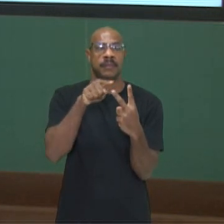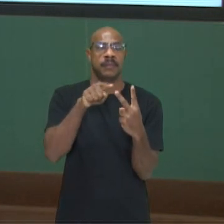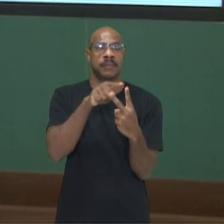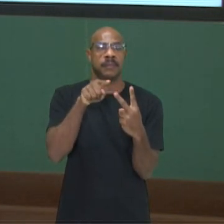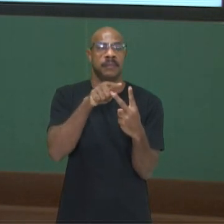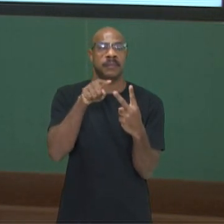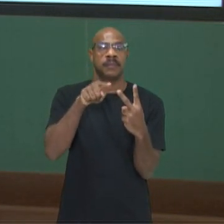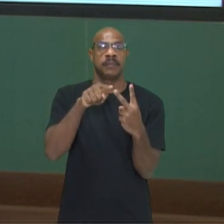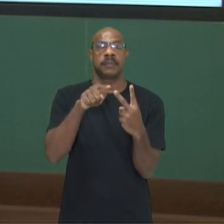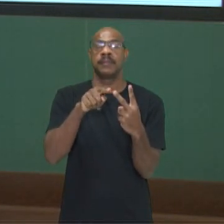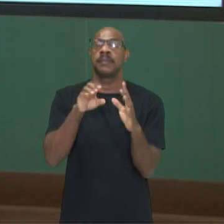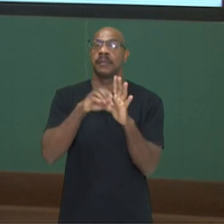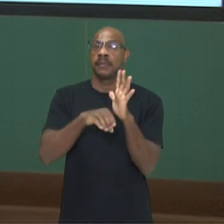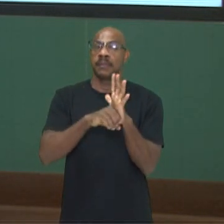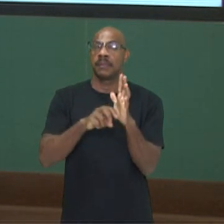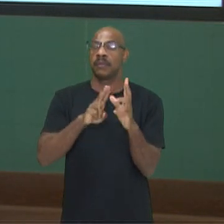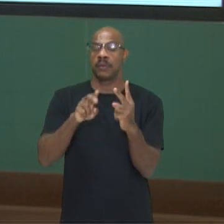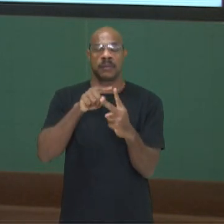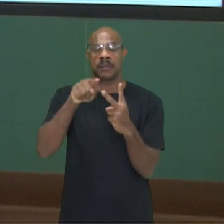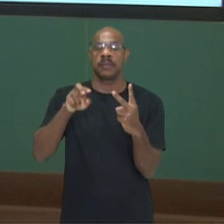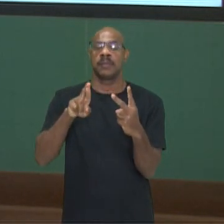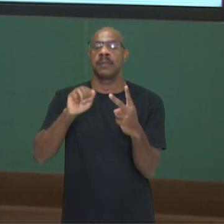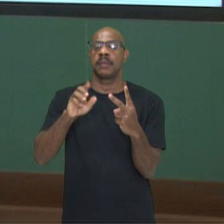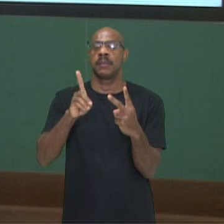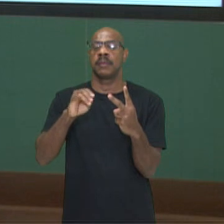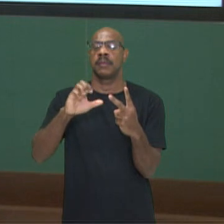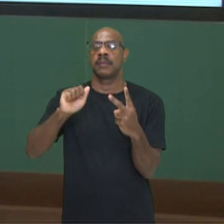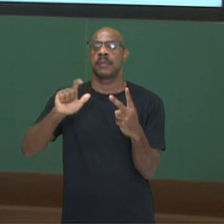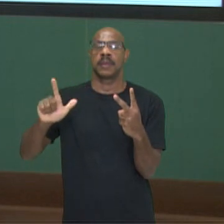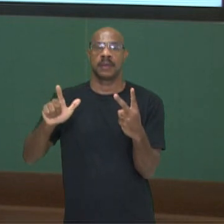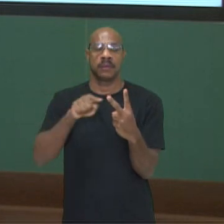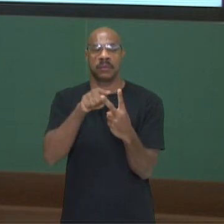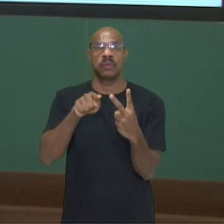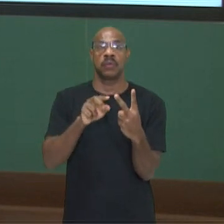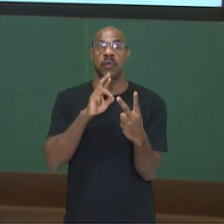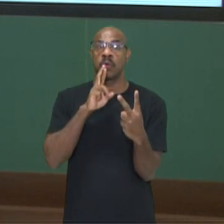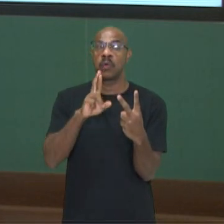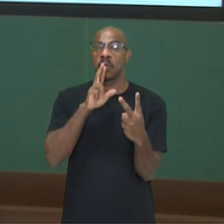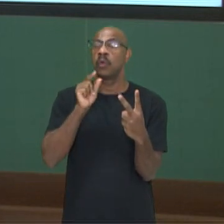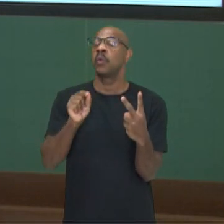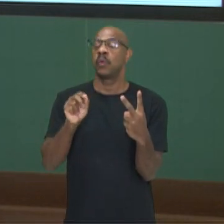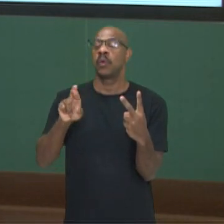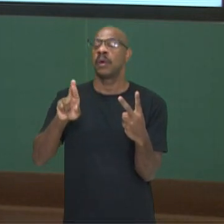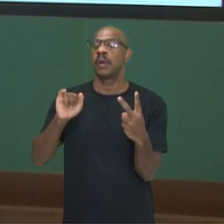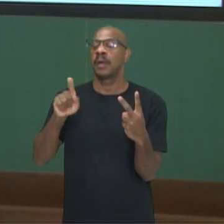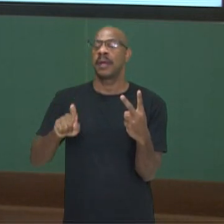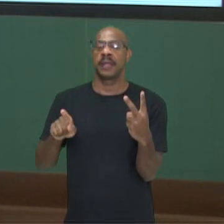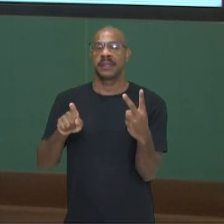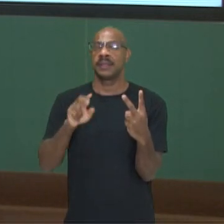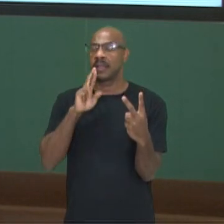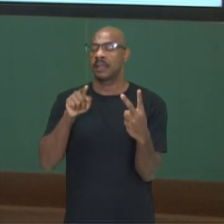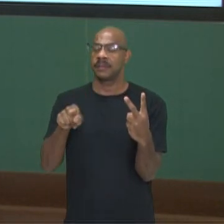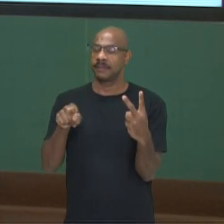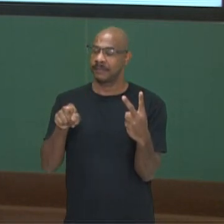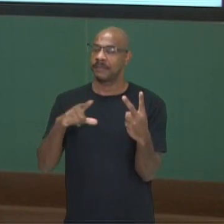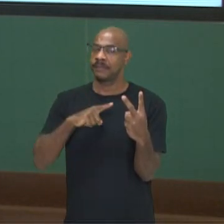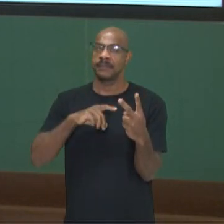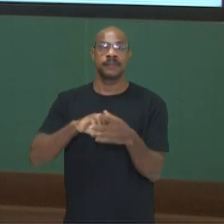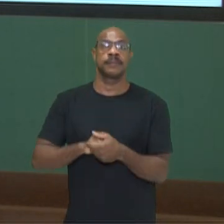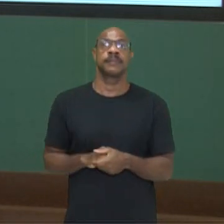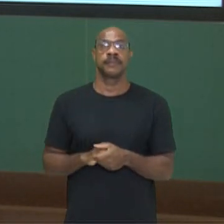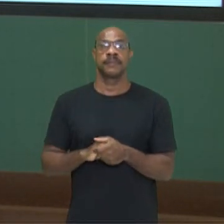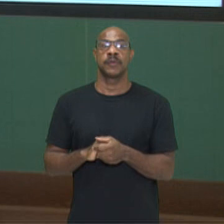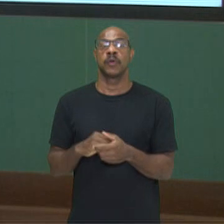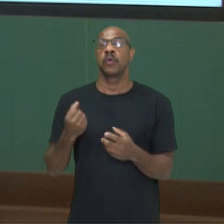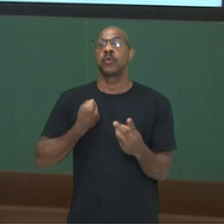esse conceito é chamado de radical e o resultado é a raiz. Ok? O número